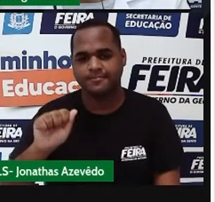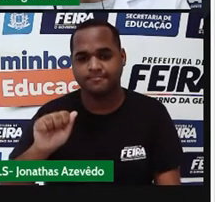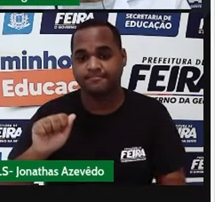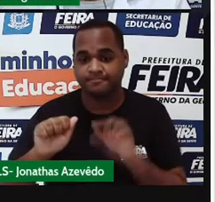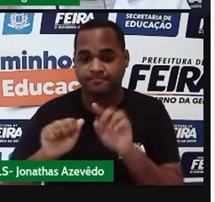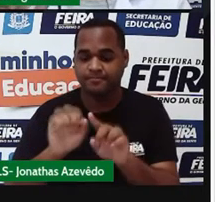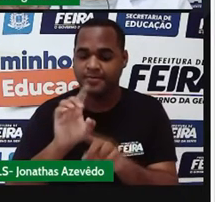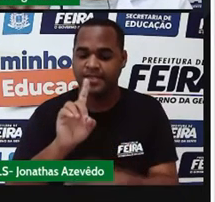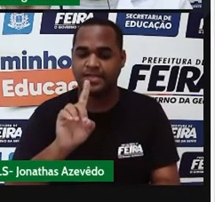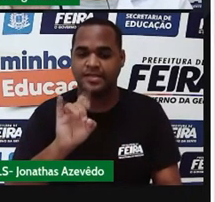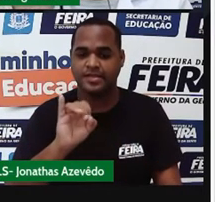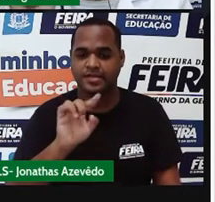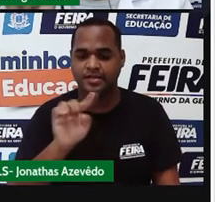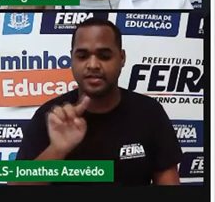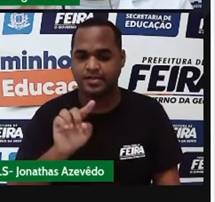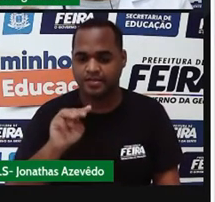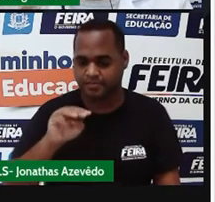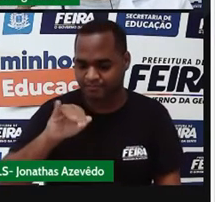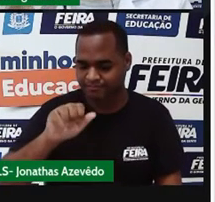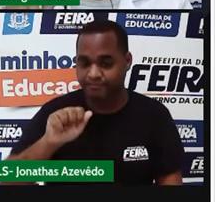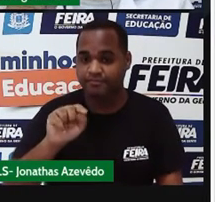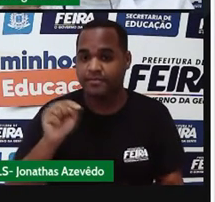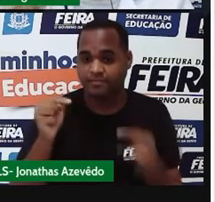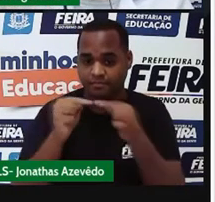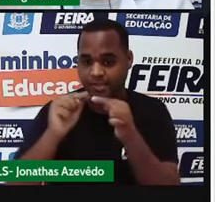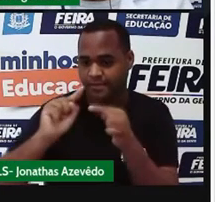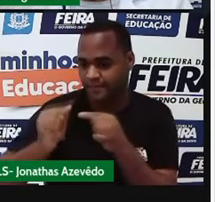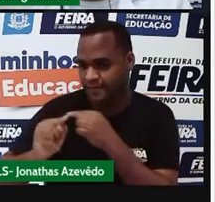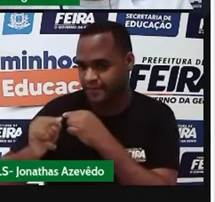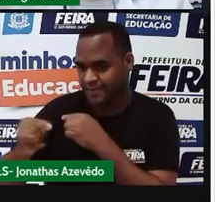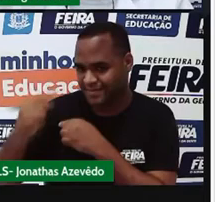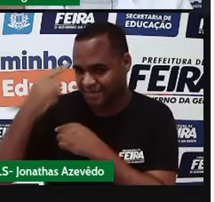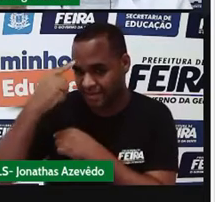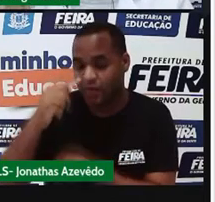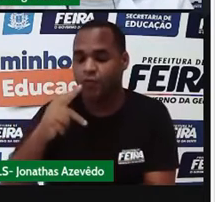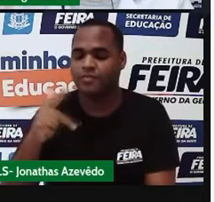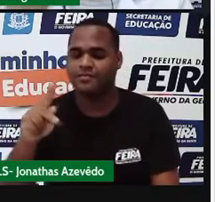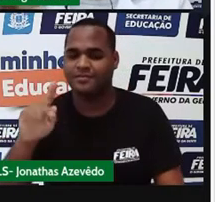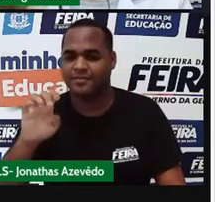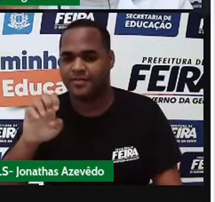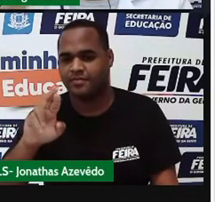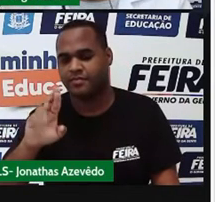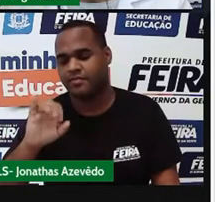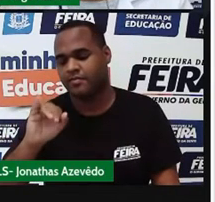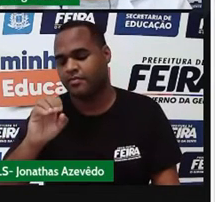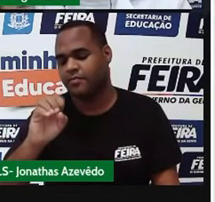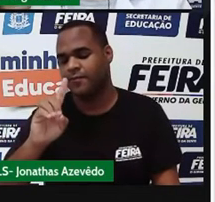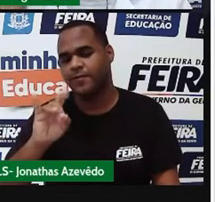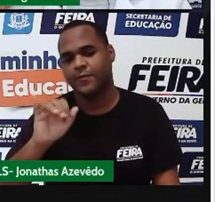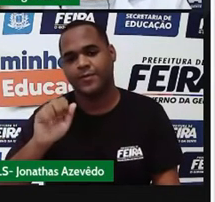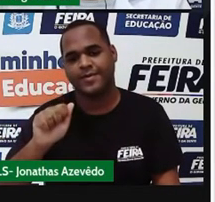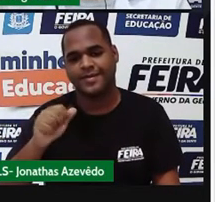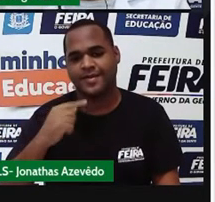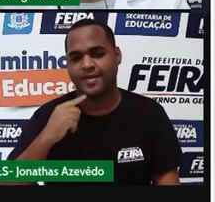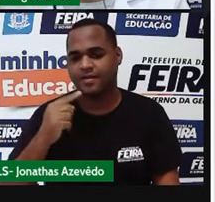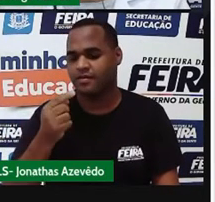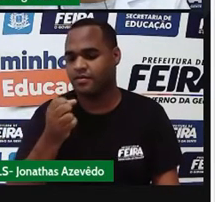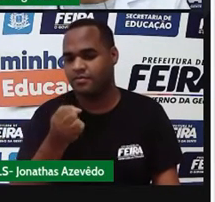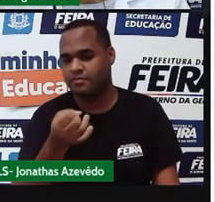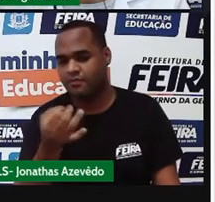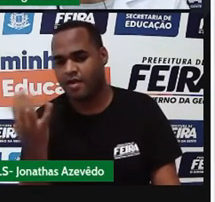periódica é aquele algarismos Zinho que depois da, está se repetindo